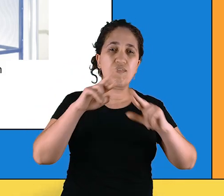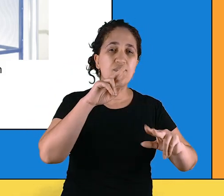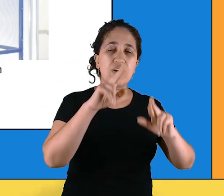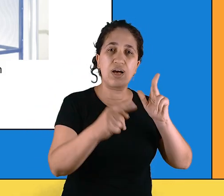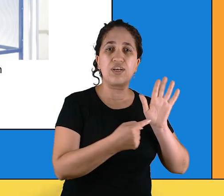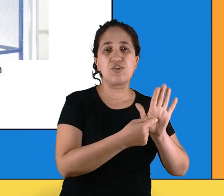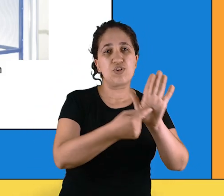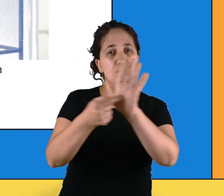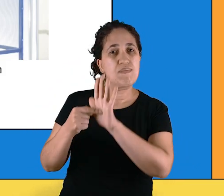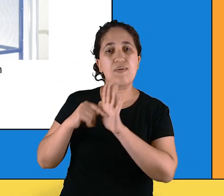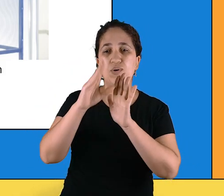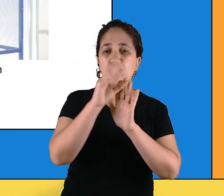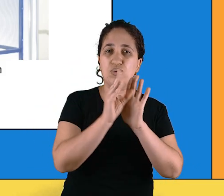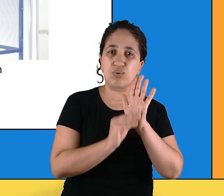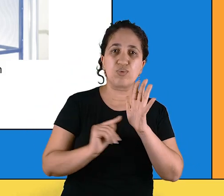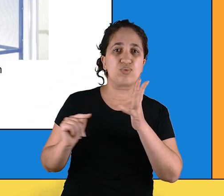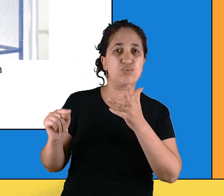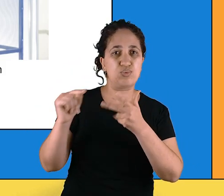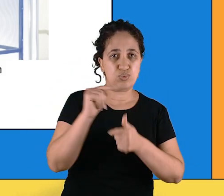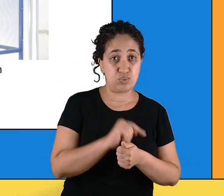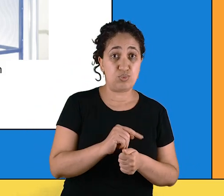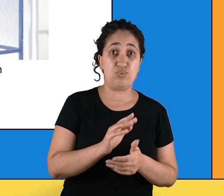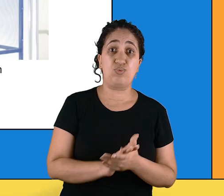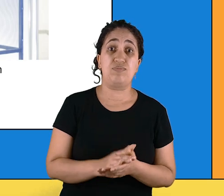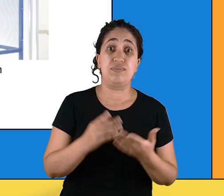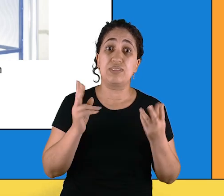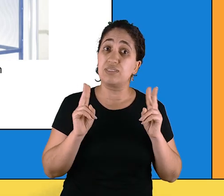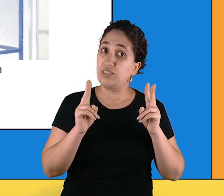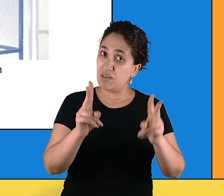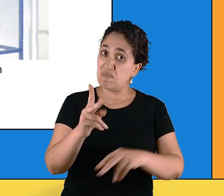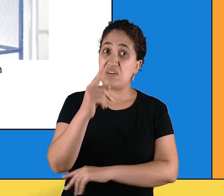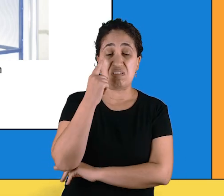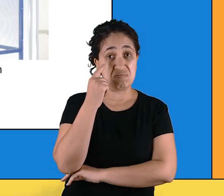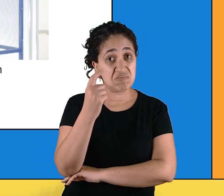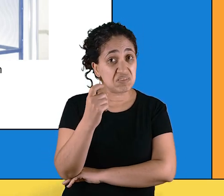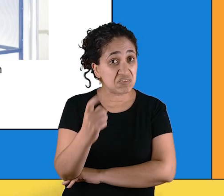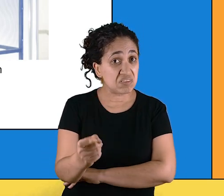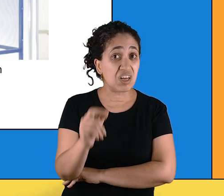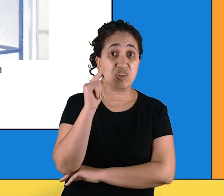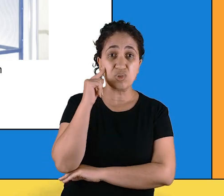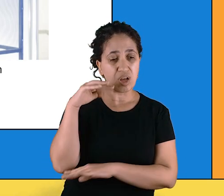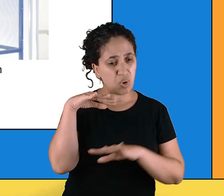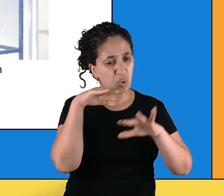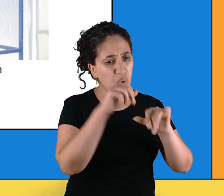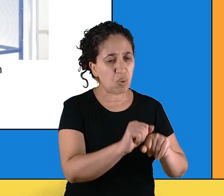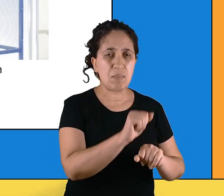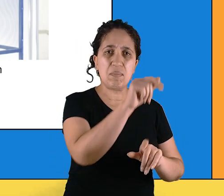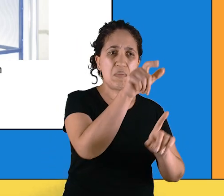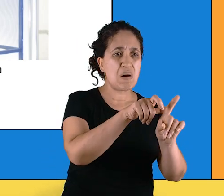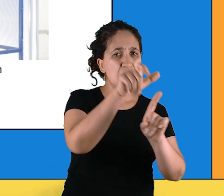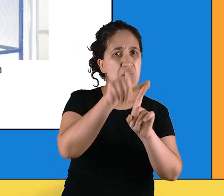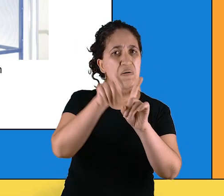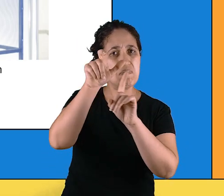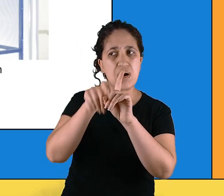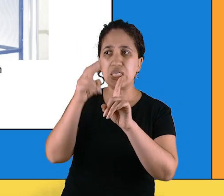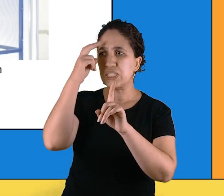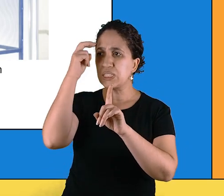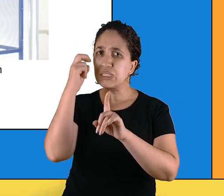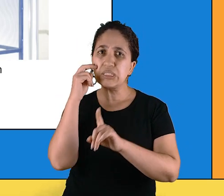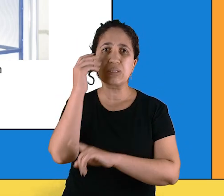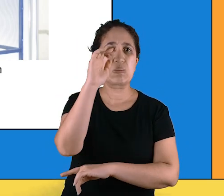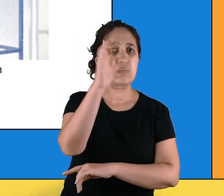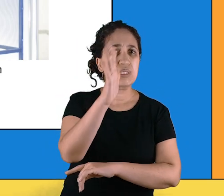dos conteúdos das exposições, né, exposições sempre muito interessantes, ocupações de personalidades